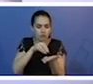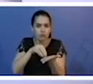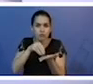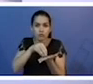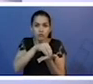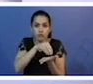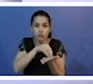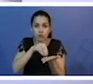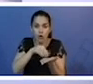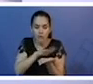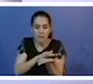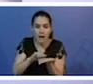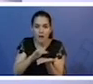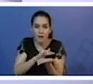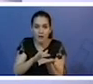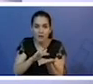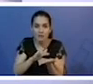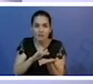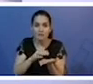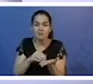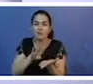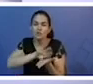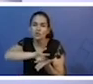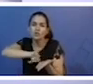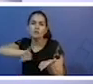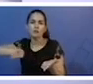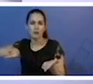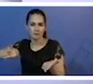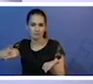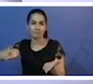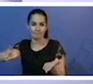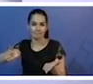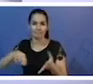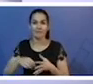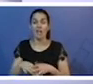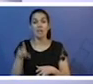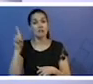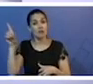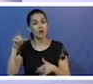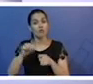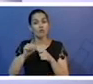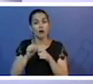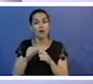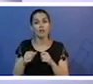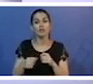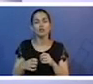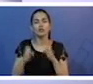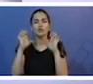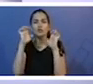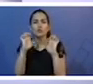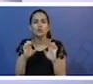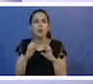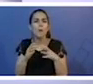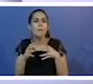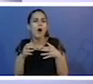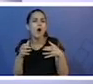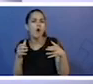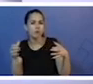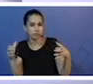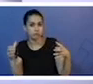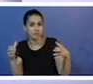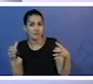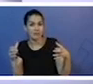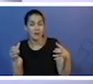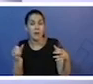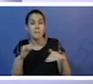às impurezas sólidas presentes na água, constituindo estruturas maiores. E aí, sendo elas